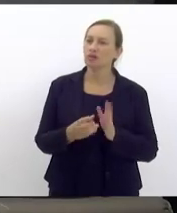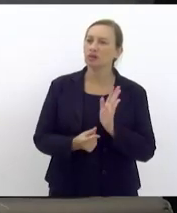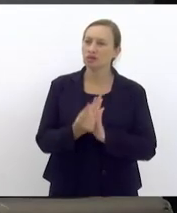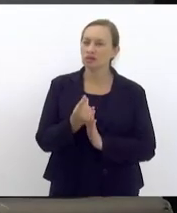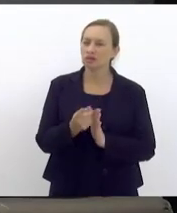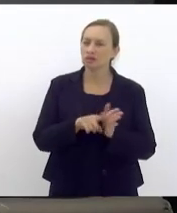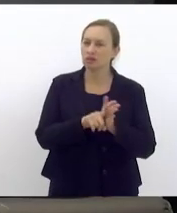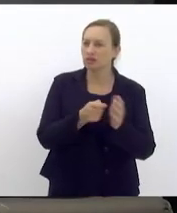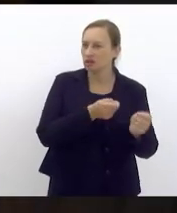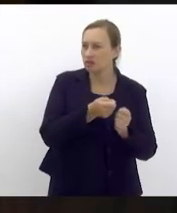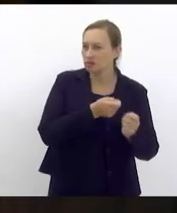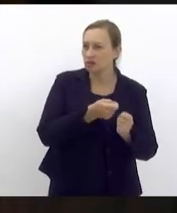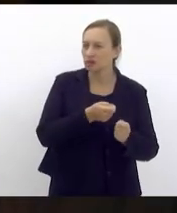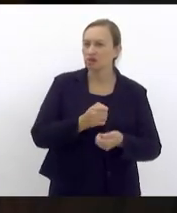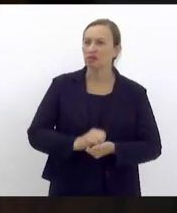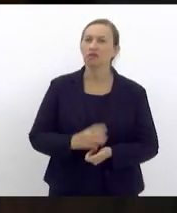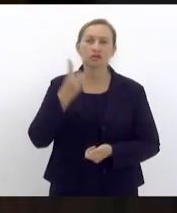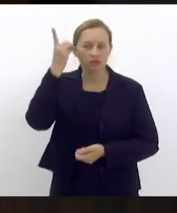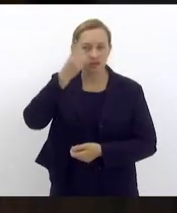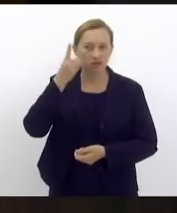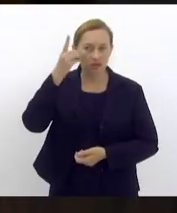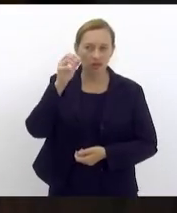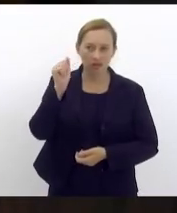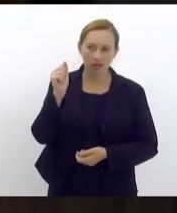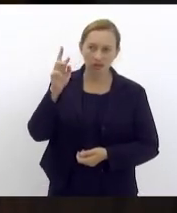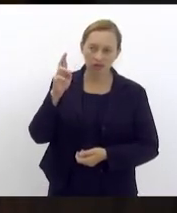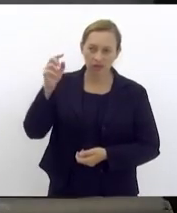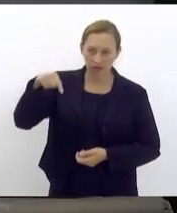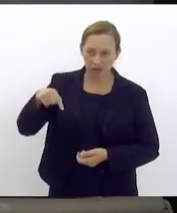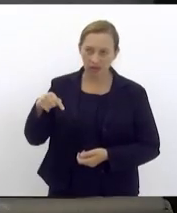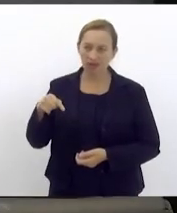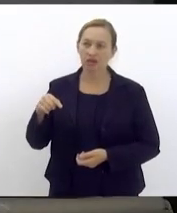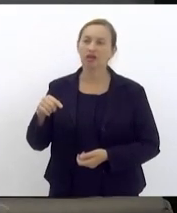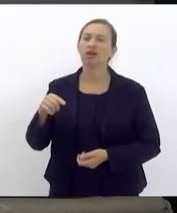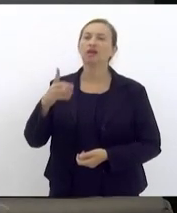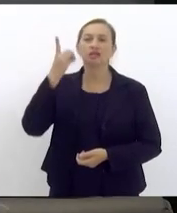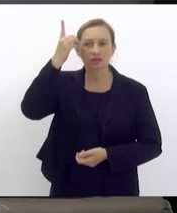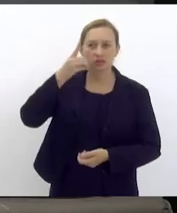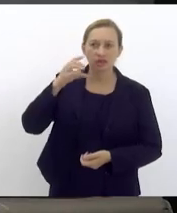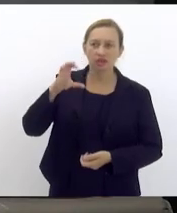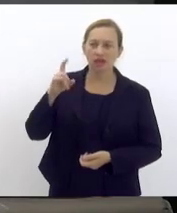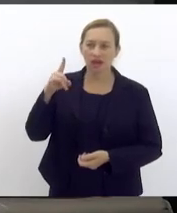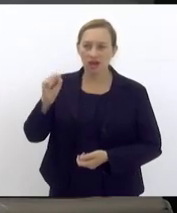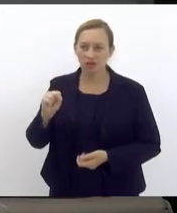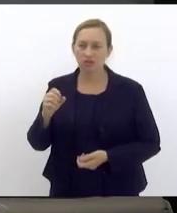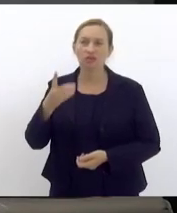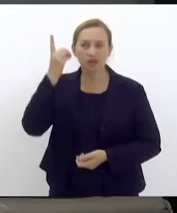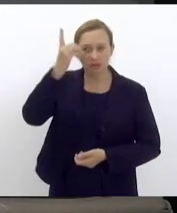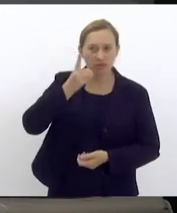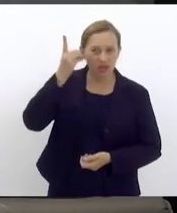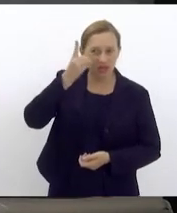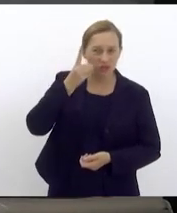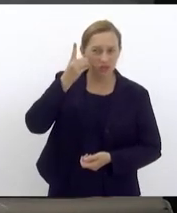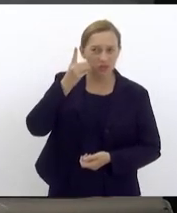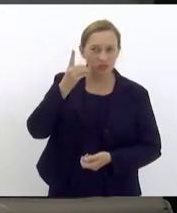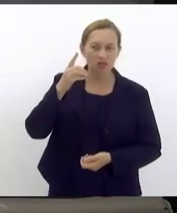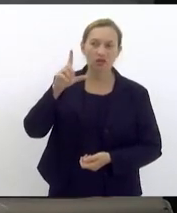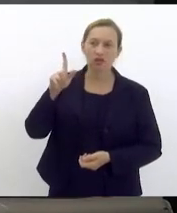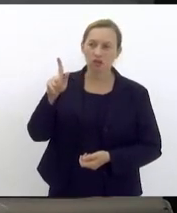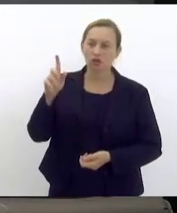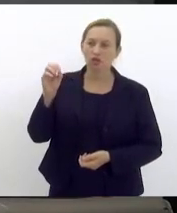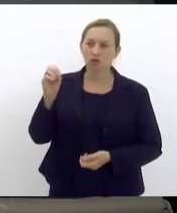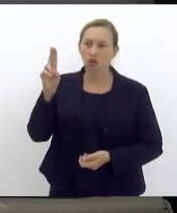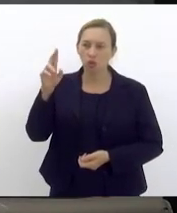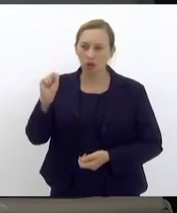lização financeira e controle Deputado André Correia deputado Carlos Macedo Deputado Douglas